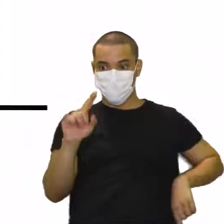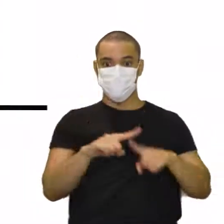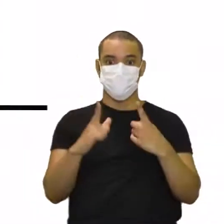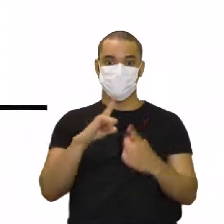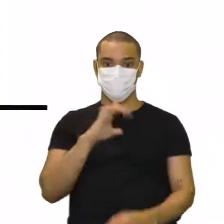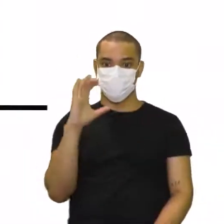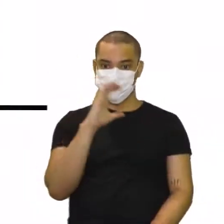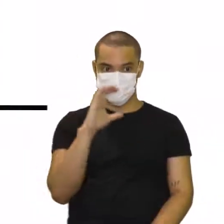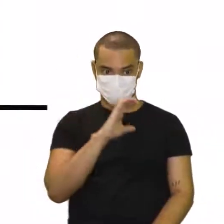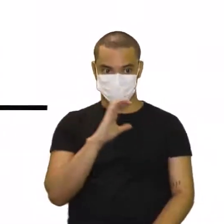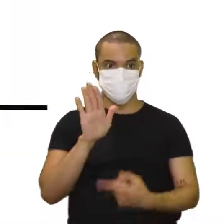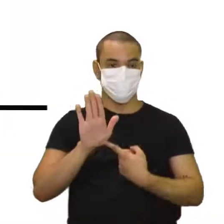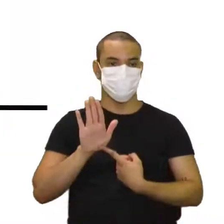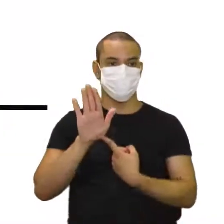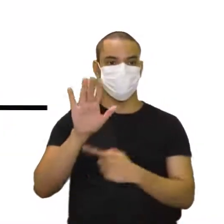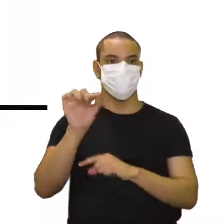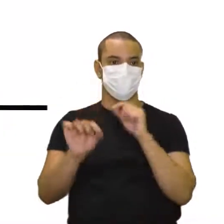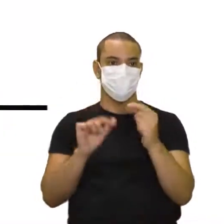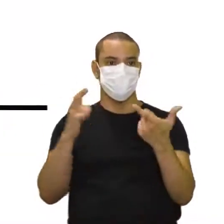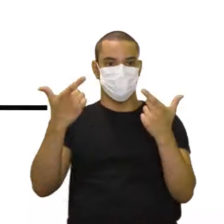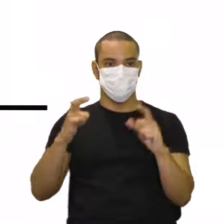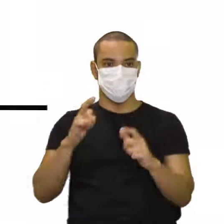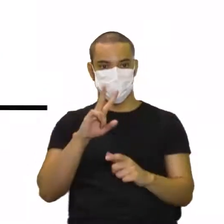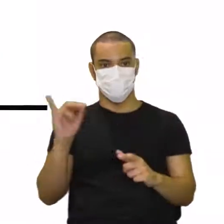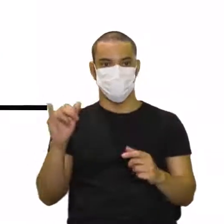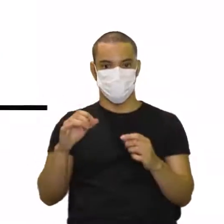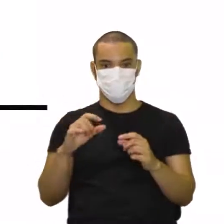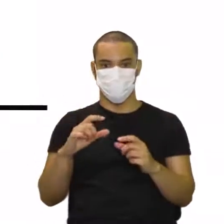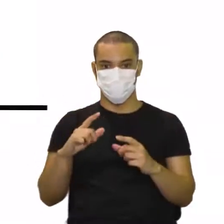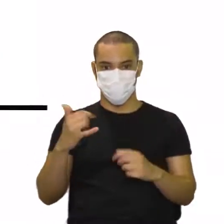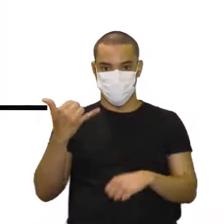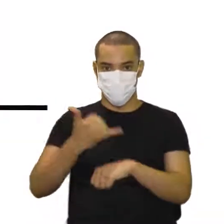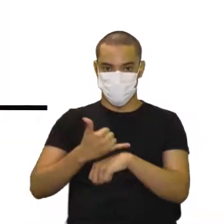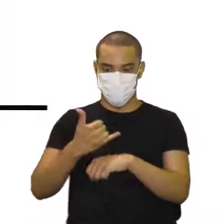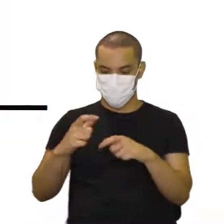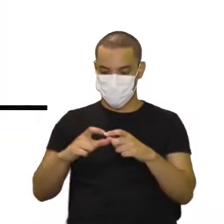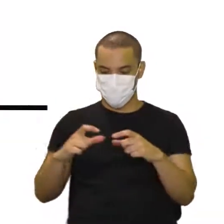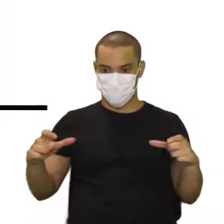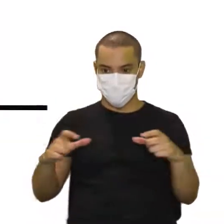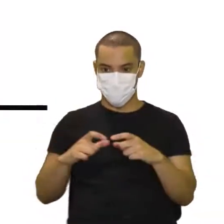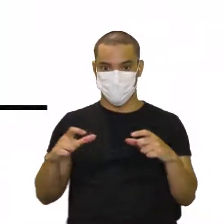velocidade está indicada para onde essa barra está se movendo.